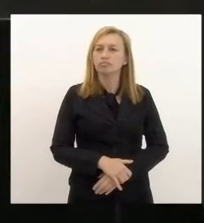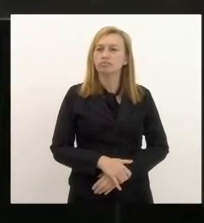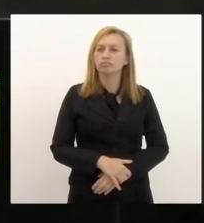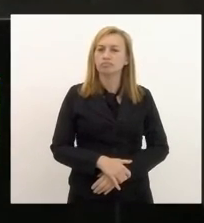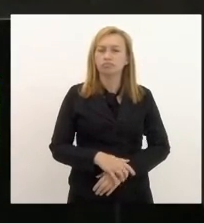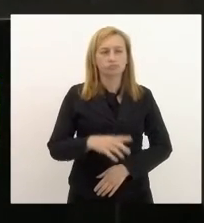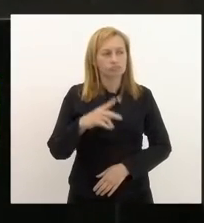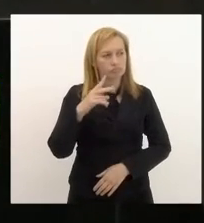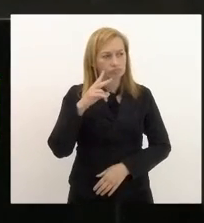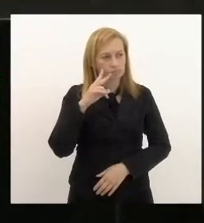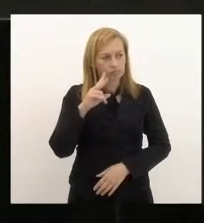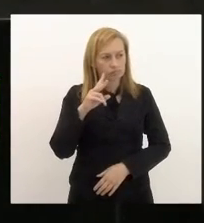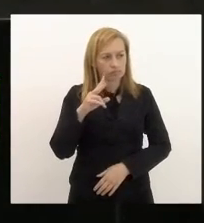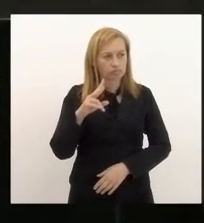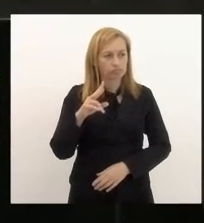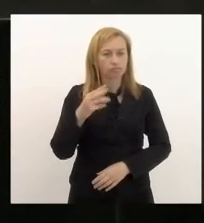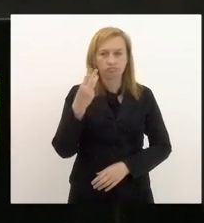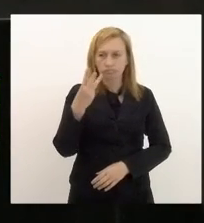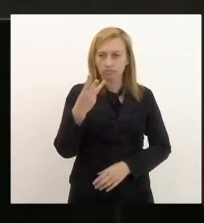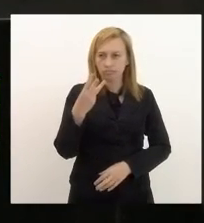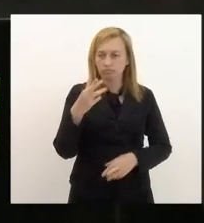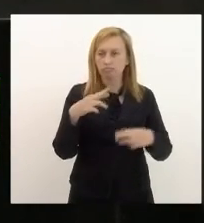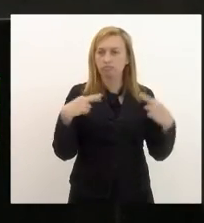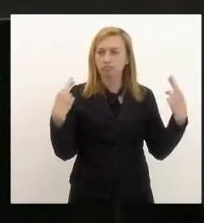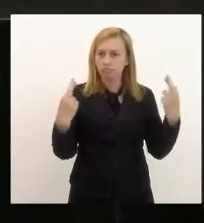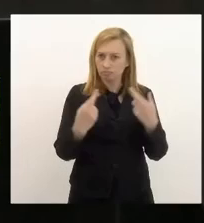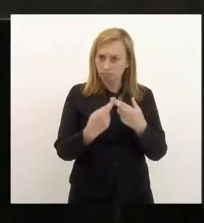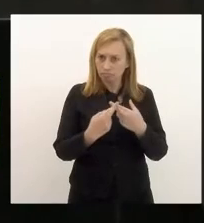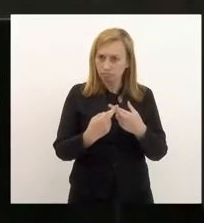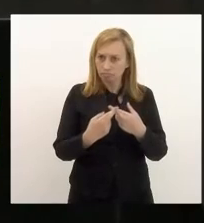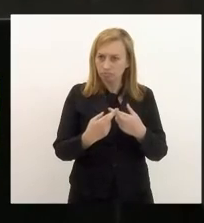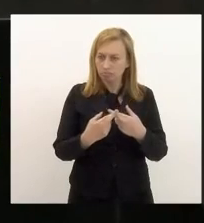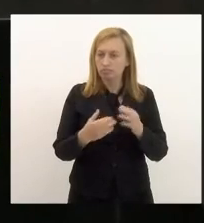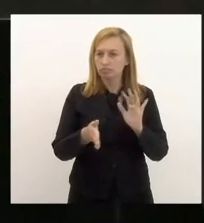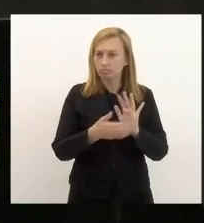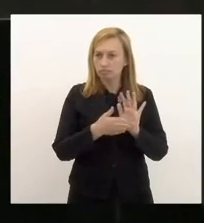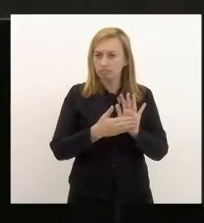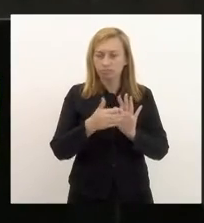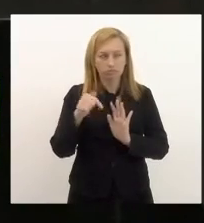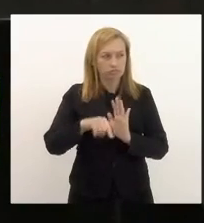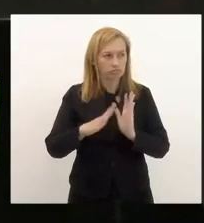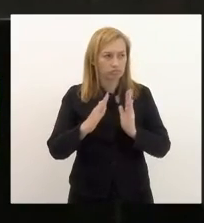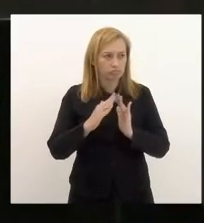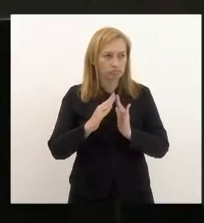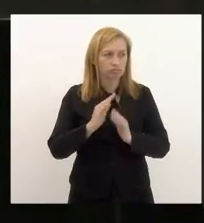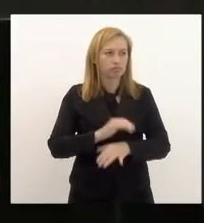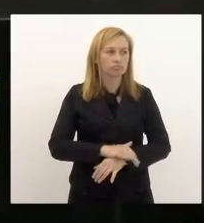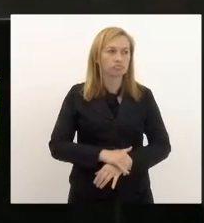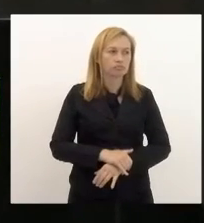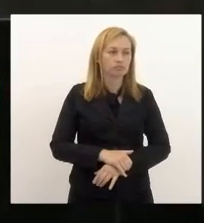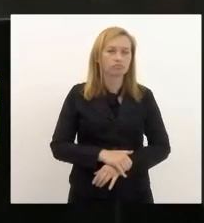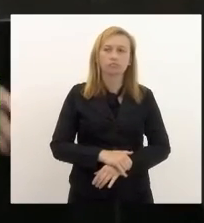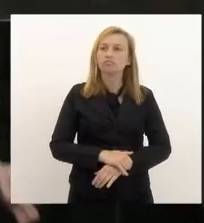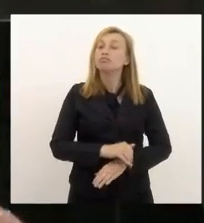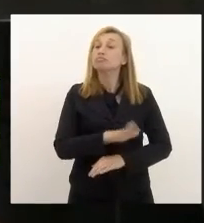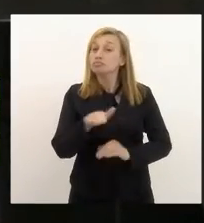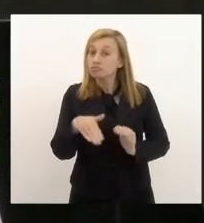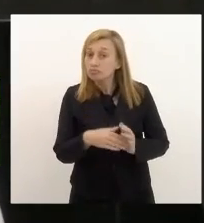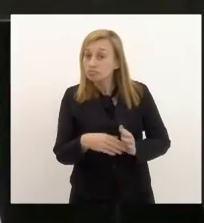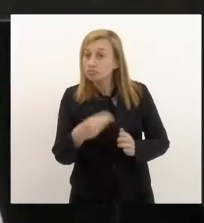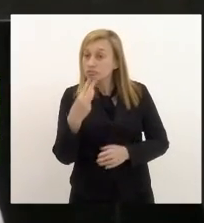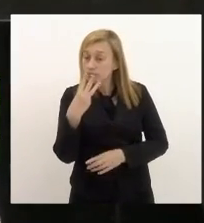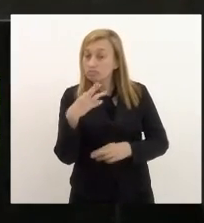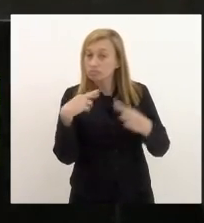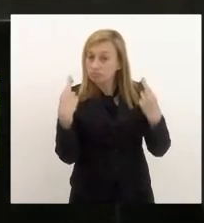assisti e venho participando das Três audiências que foram propostas aqui nessa casa para ser pedir todas as